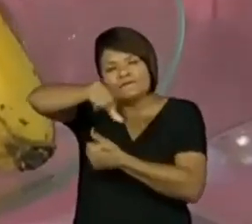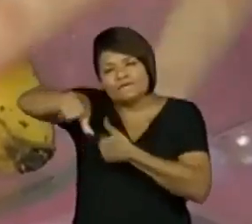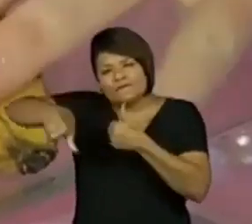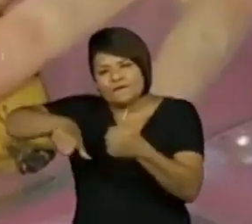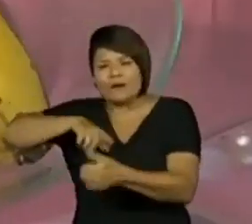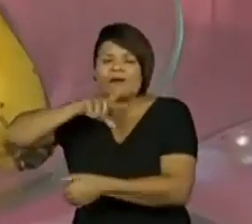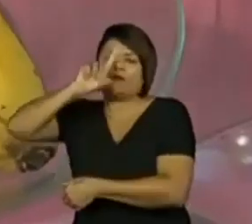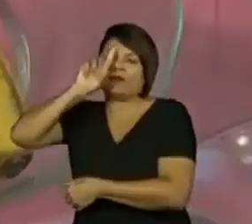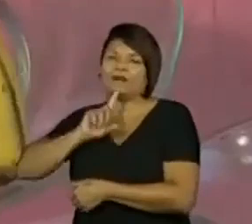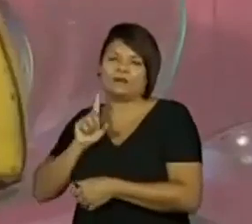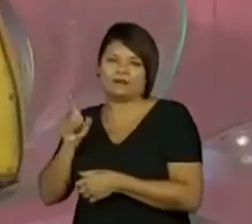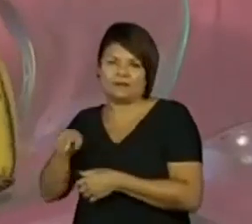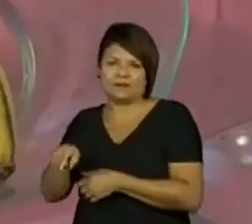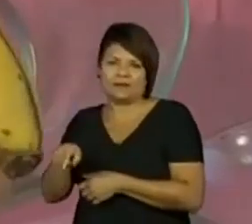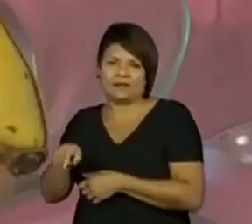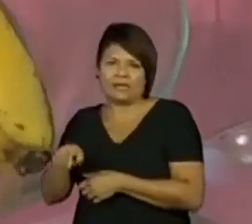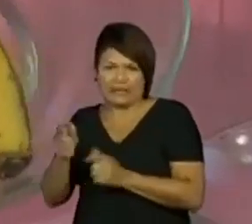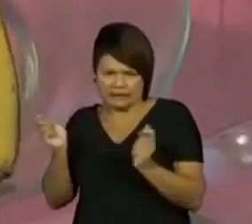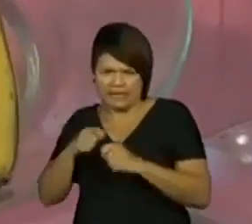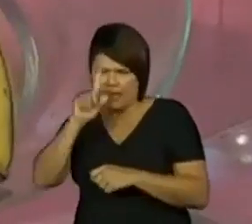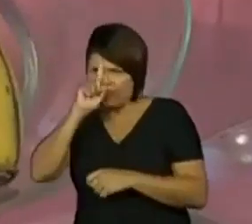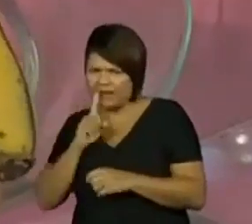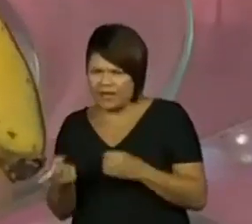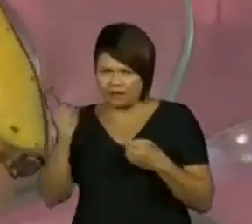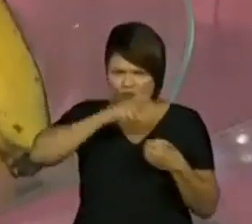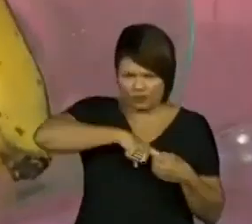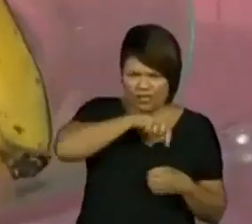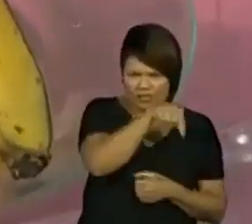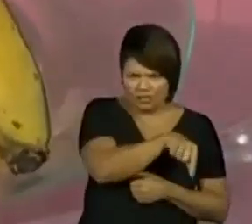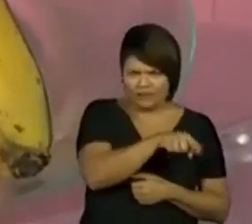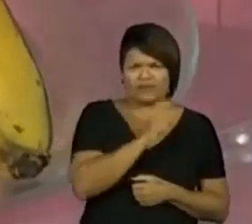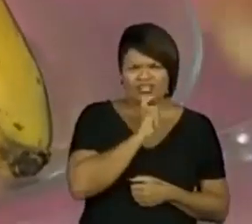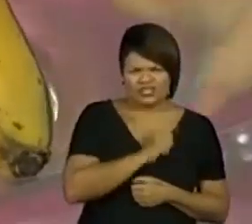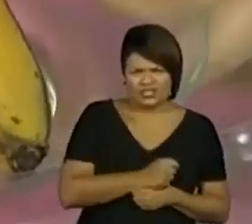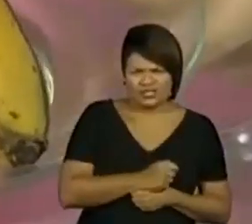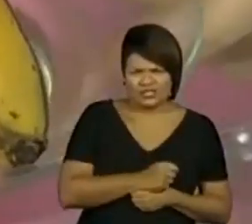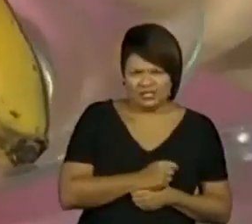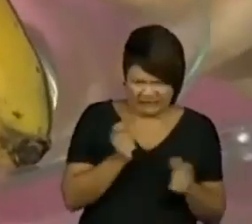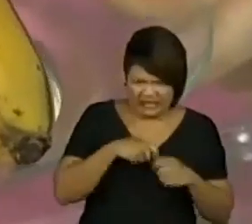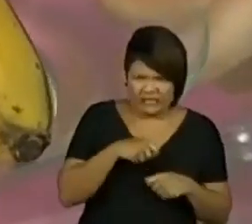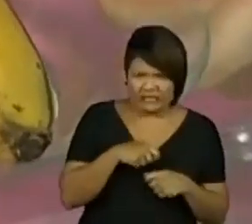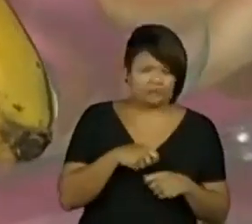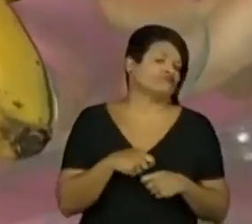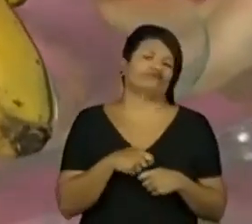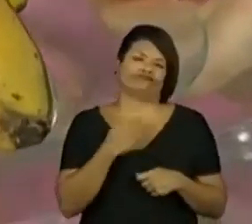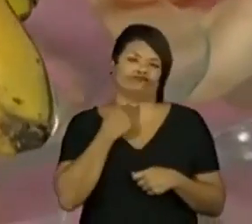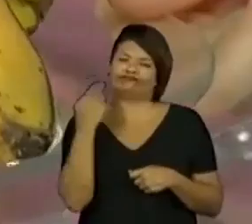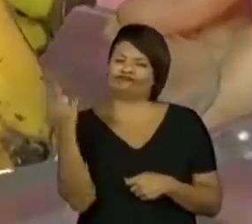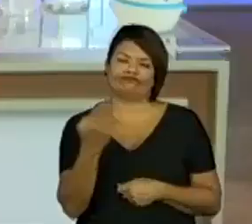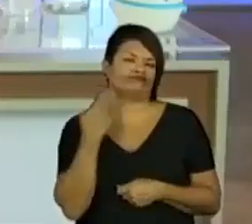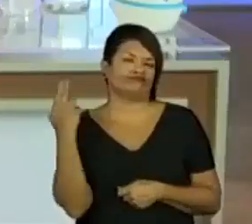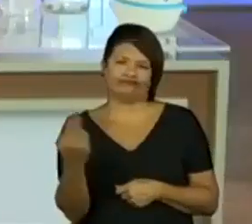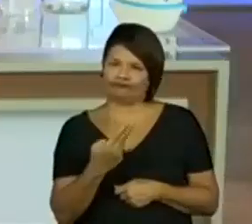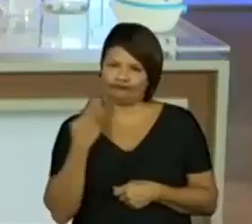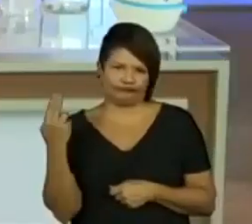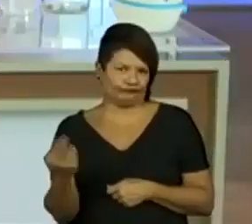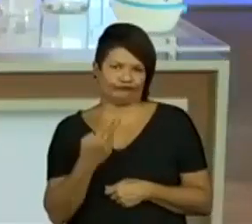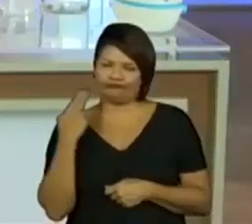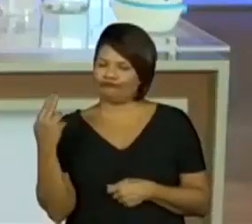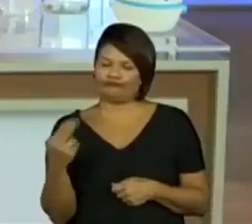irreversíveis. Não é possível fazer com que a banana madura volte ao estado original.